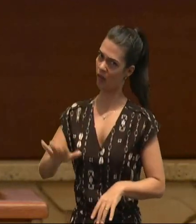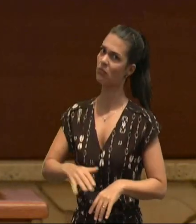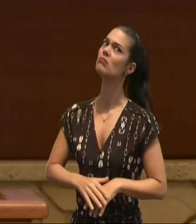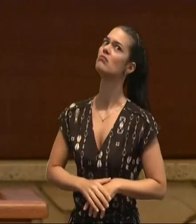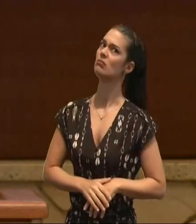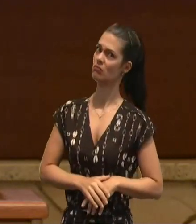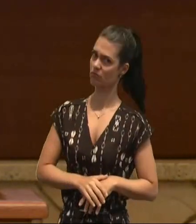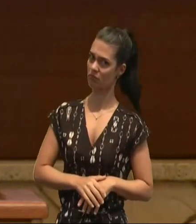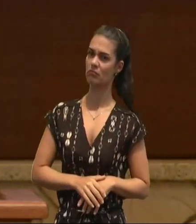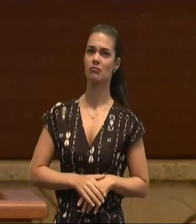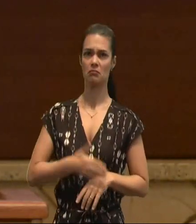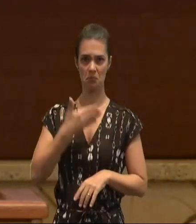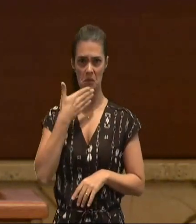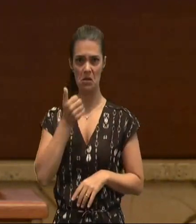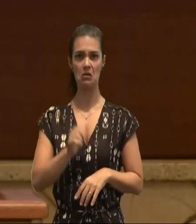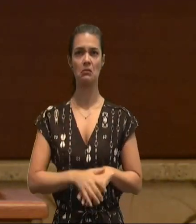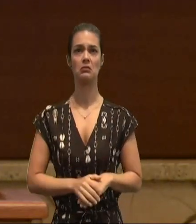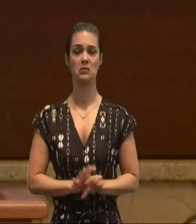Reuniram-se,